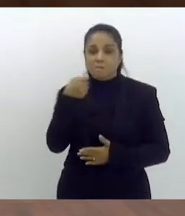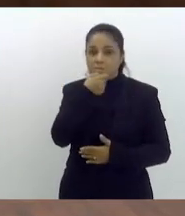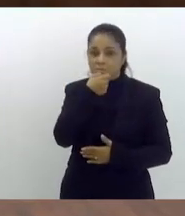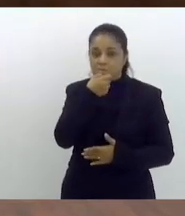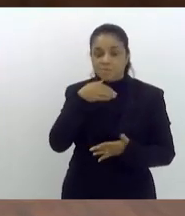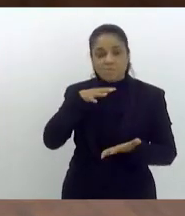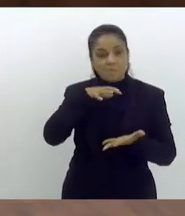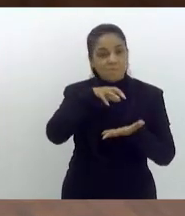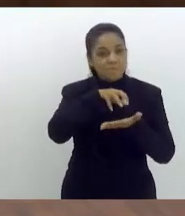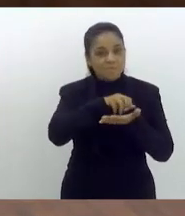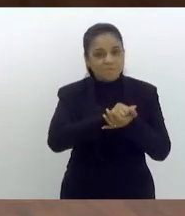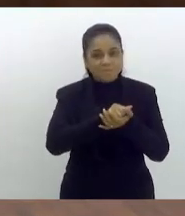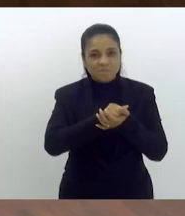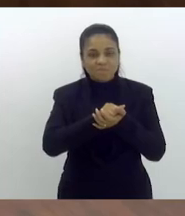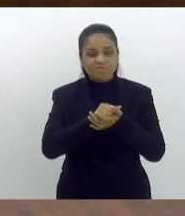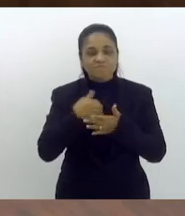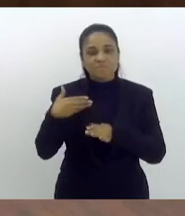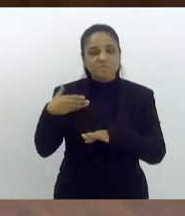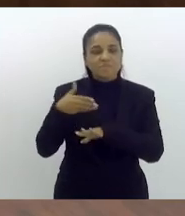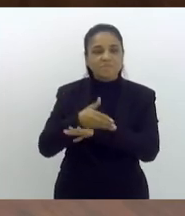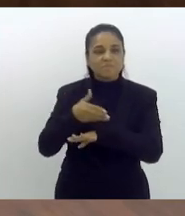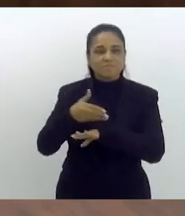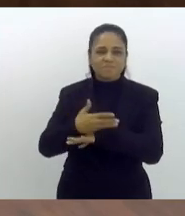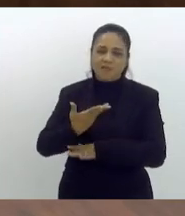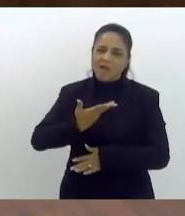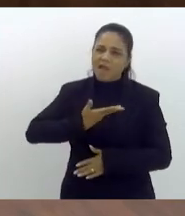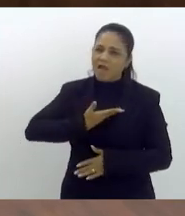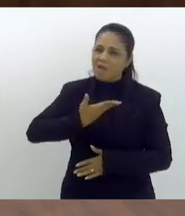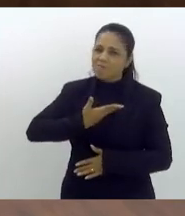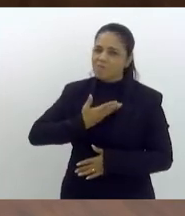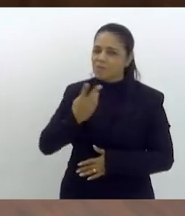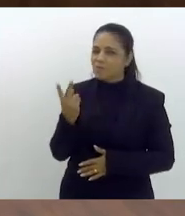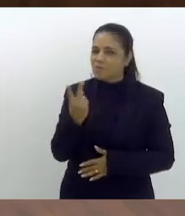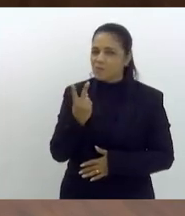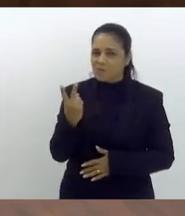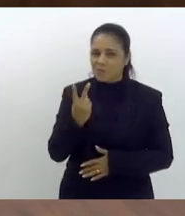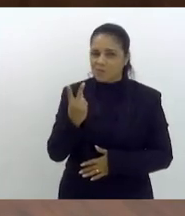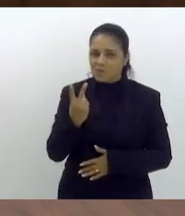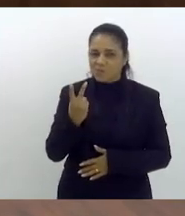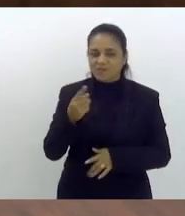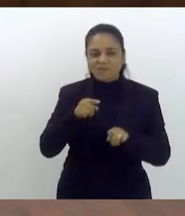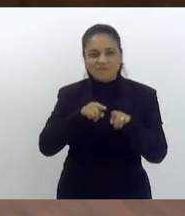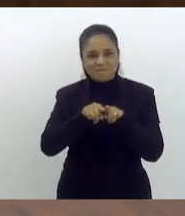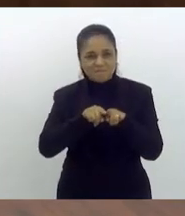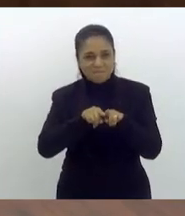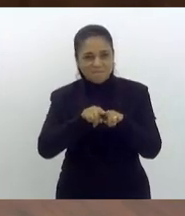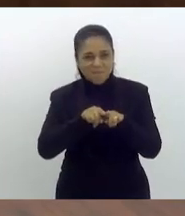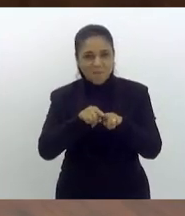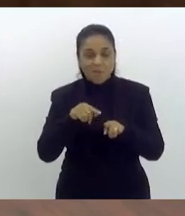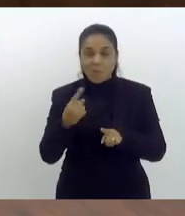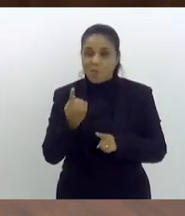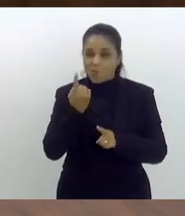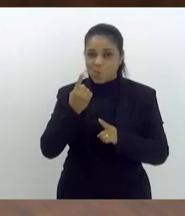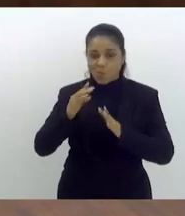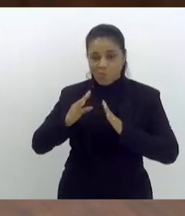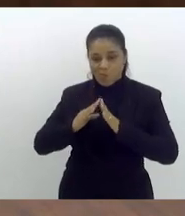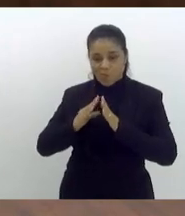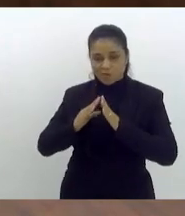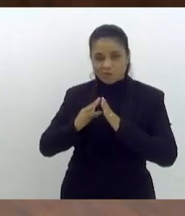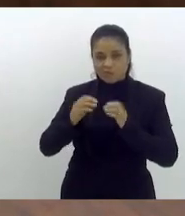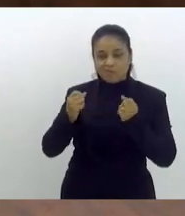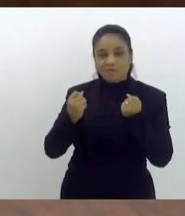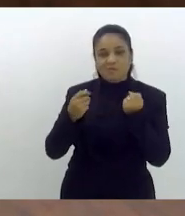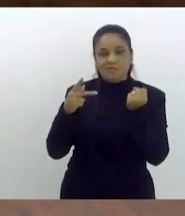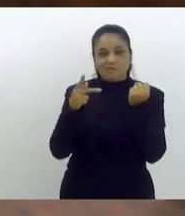registrar aqui a presença de dois amigos irmãos um aqui morador de São Pedro